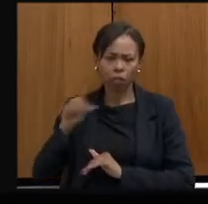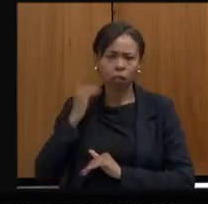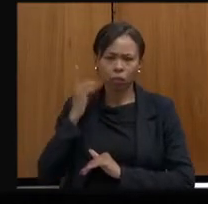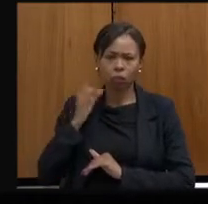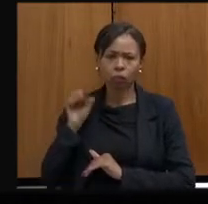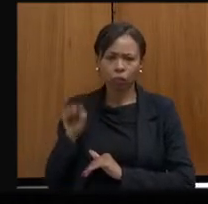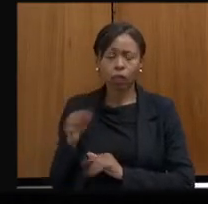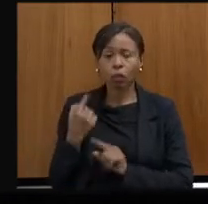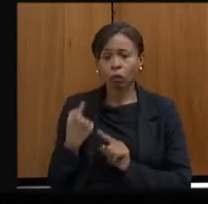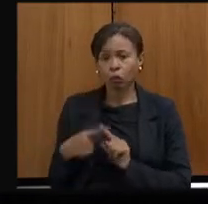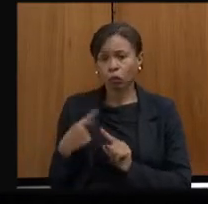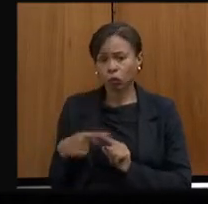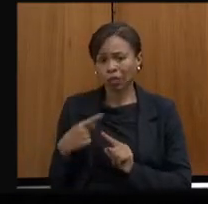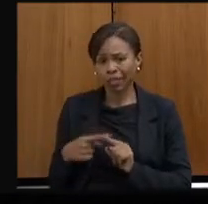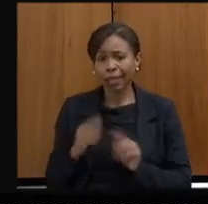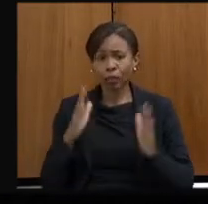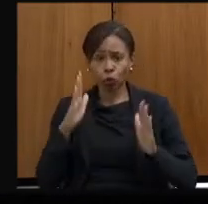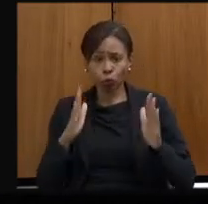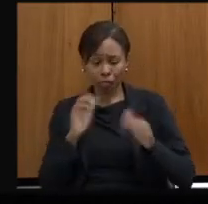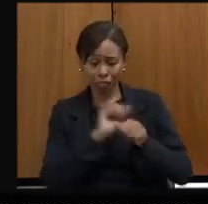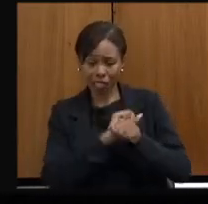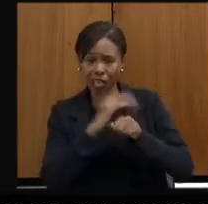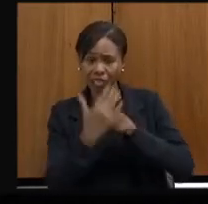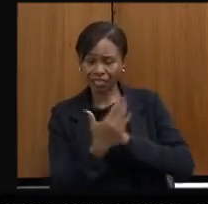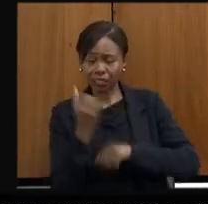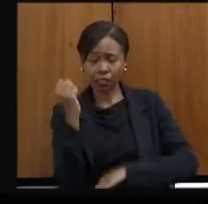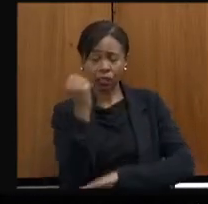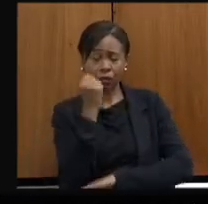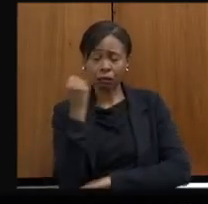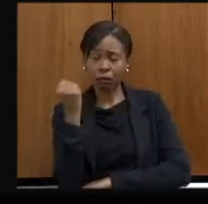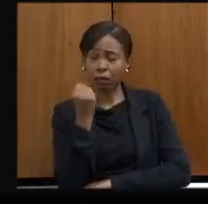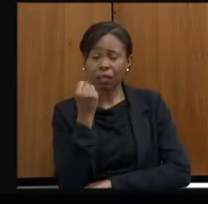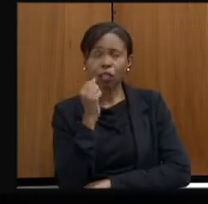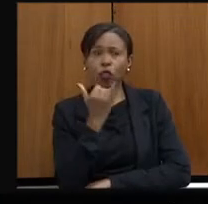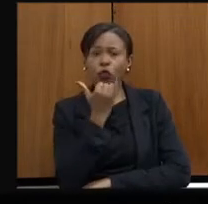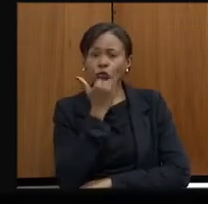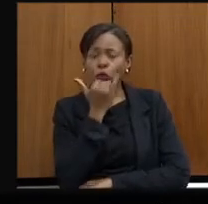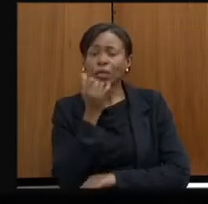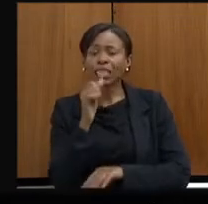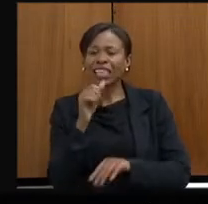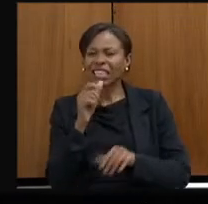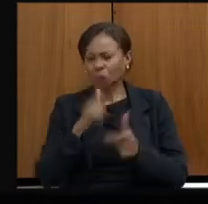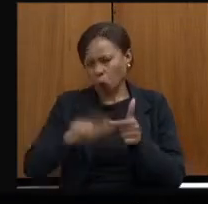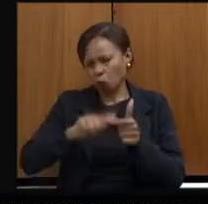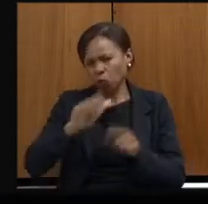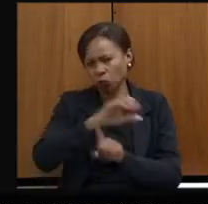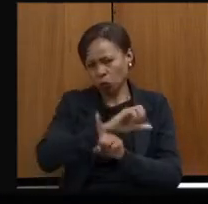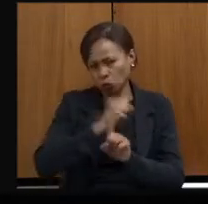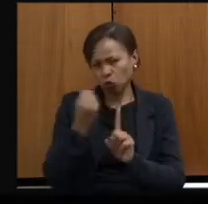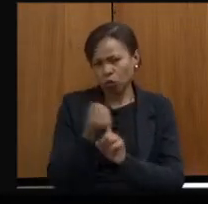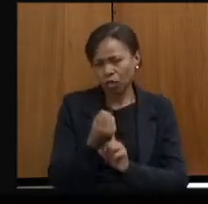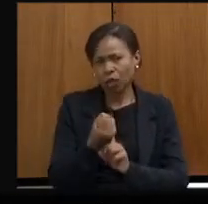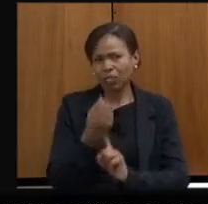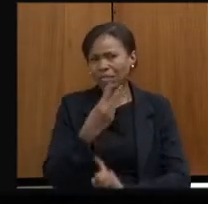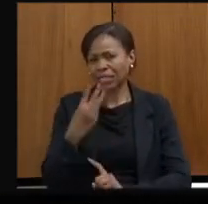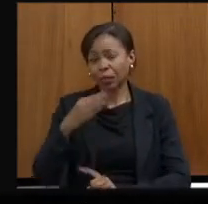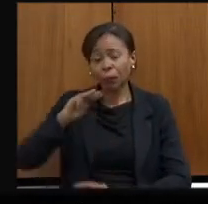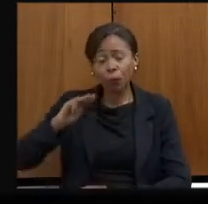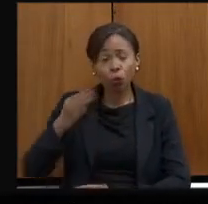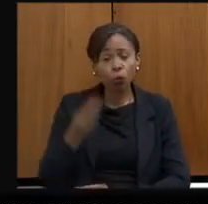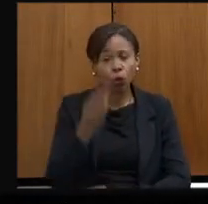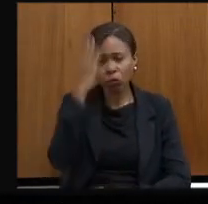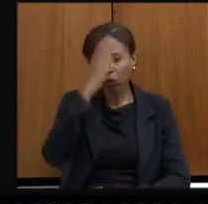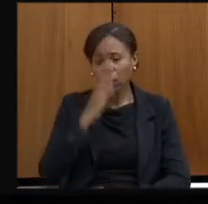que, num momento de agravamento da crise social, são 33 milhões de brasileiros em insegurança alimentar, a